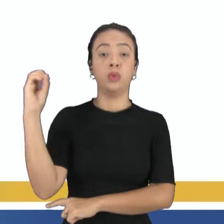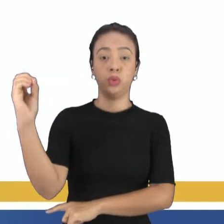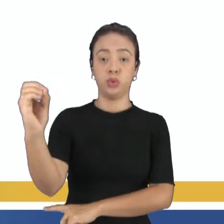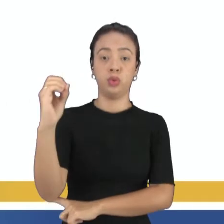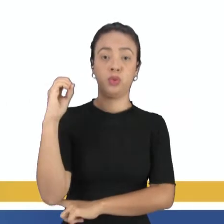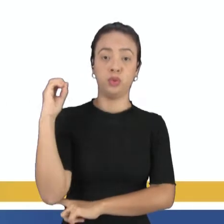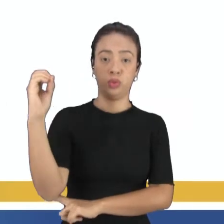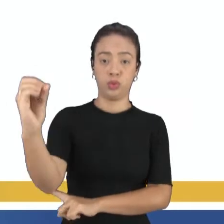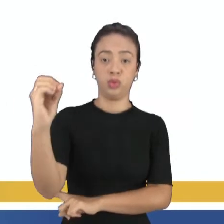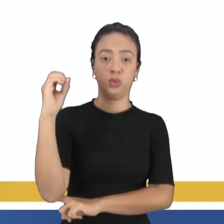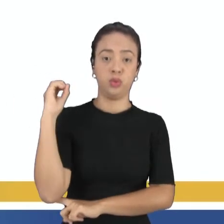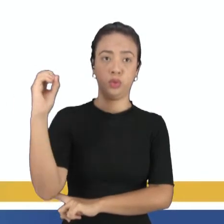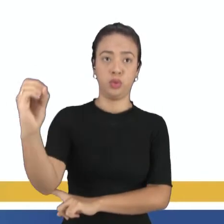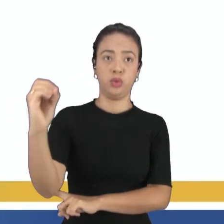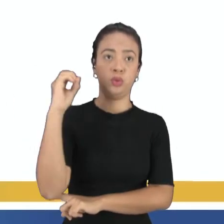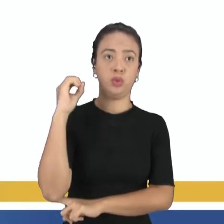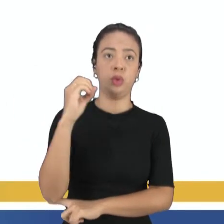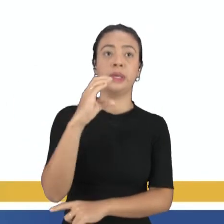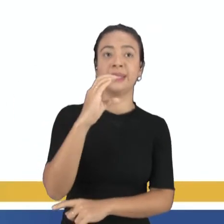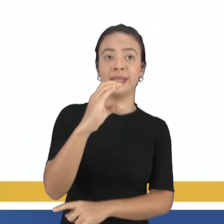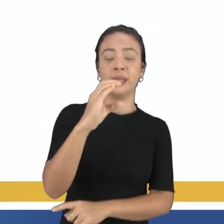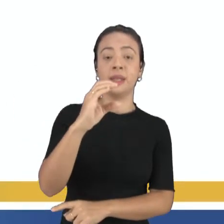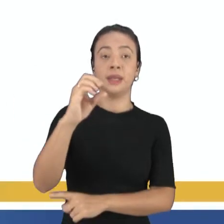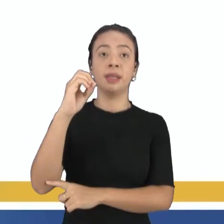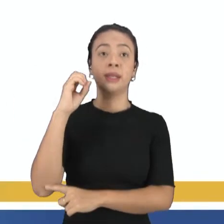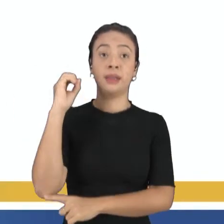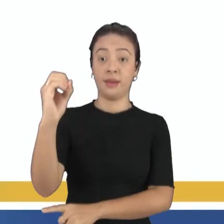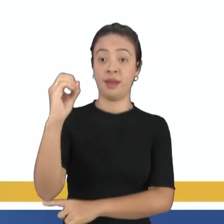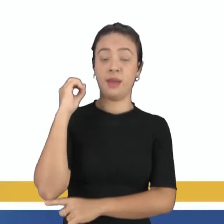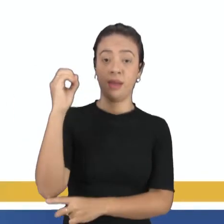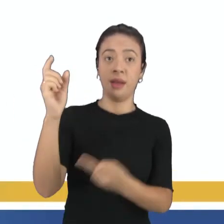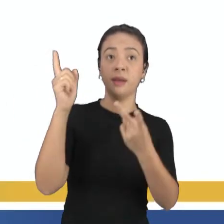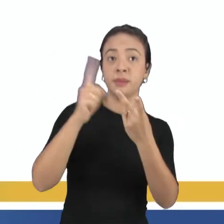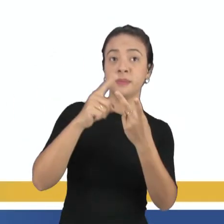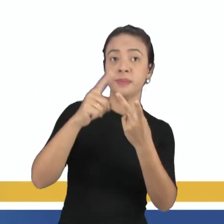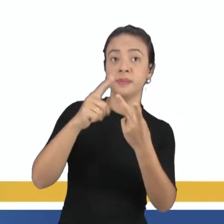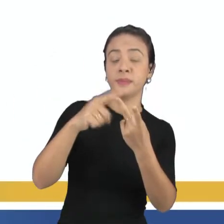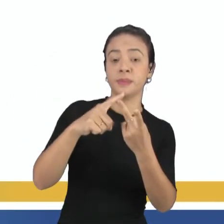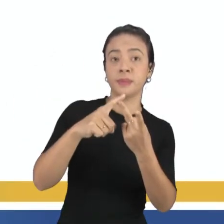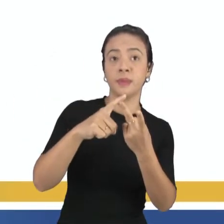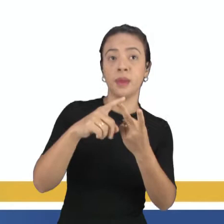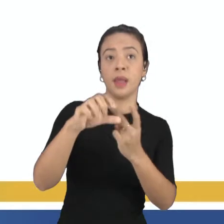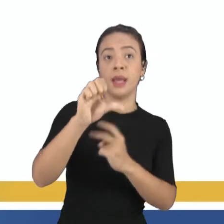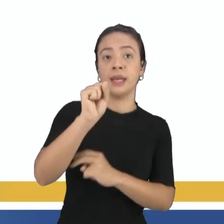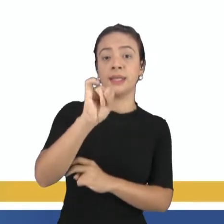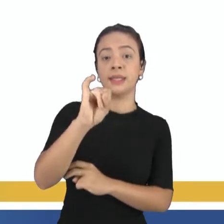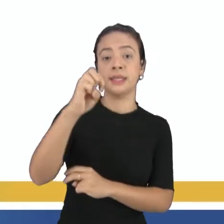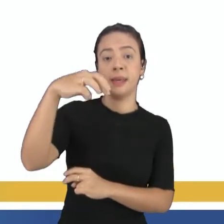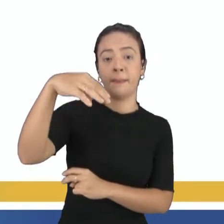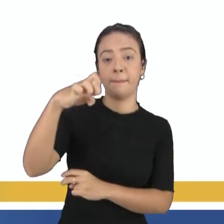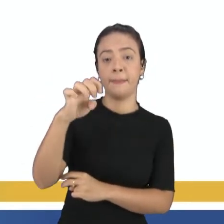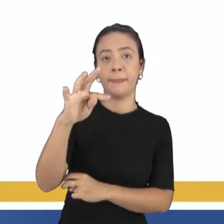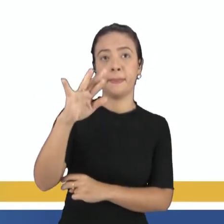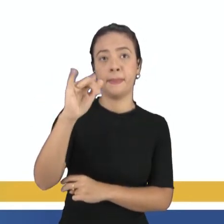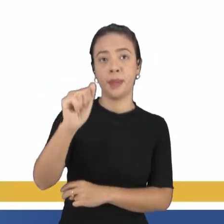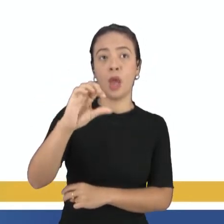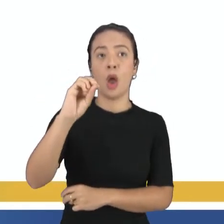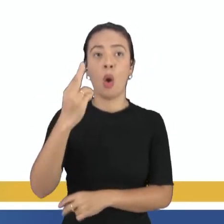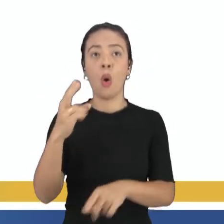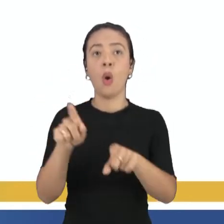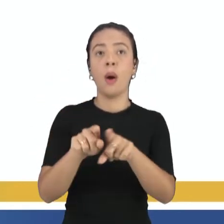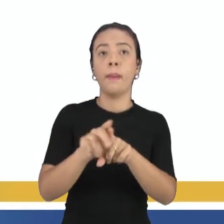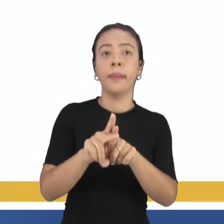de reflexão e homotetia. E D: rotação, translação e simetria